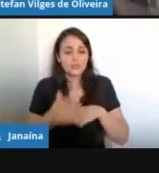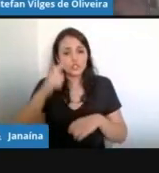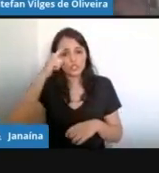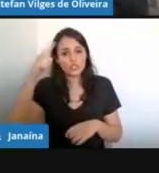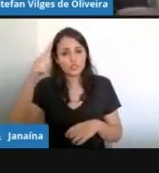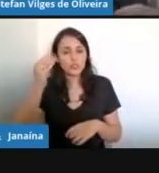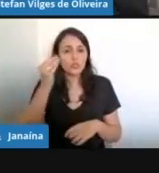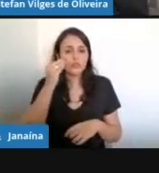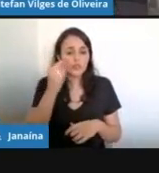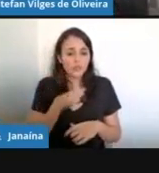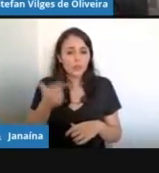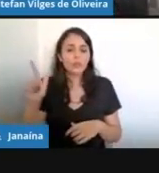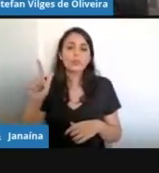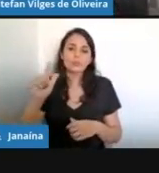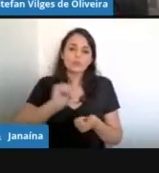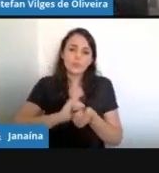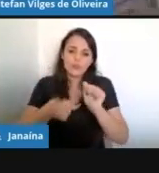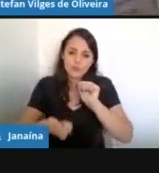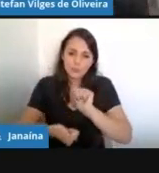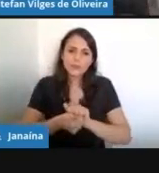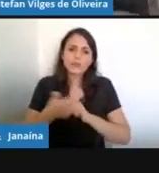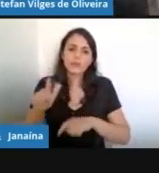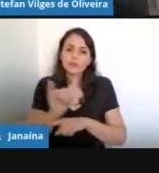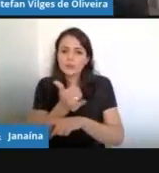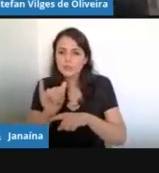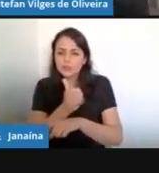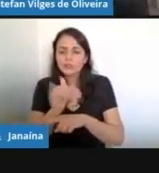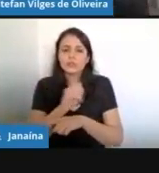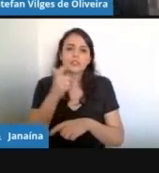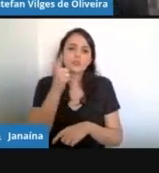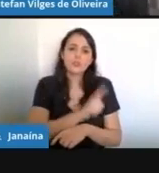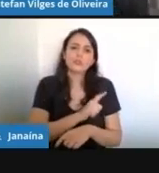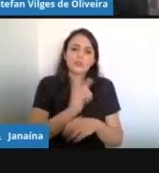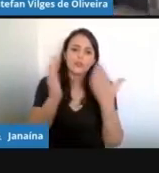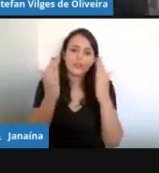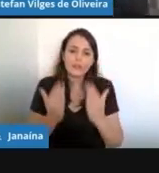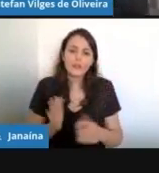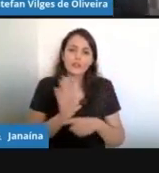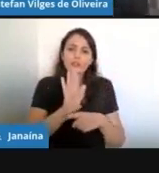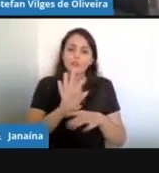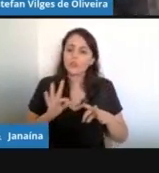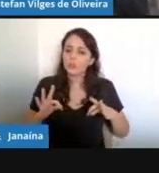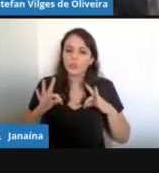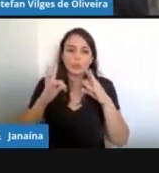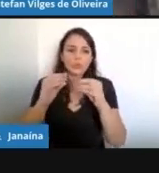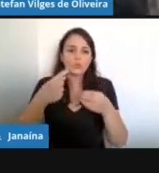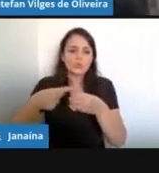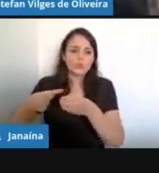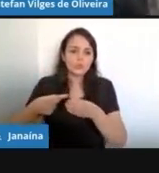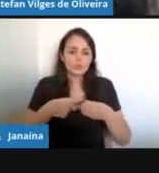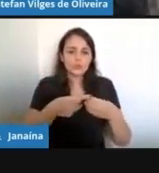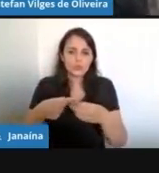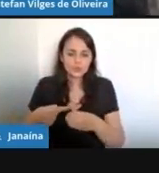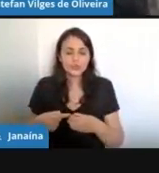ferramentas, né, porque com essa análise nós fizemos uma análise global para todos os municípios e vamos disponibilizar isso a